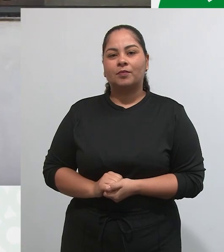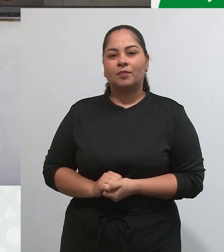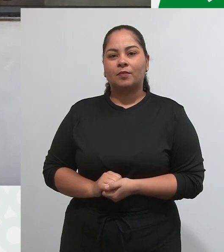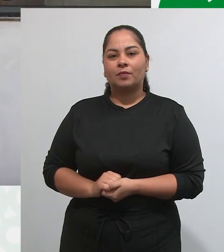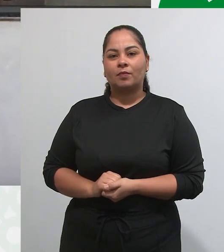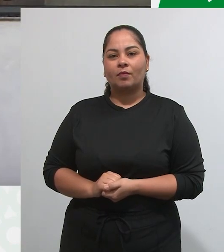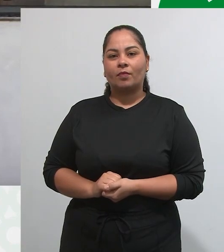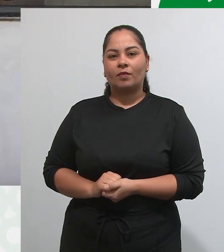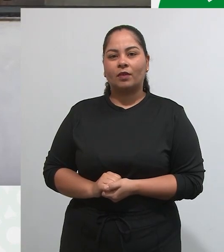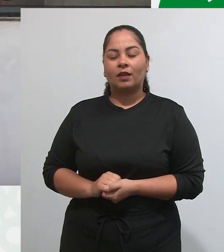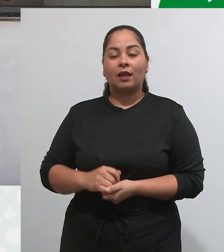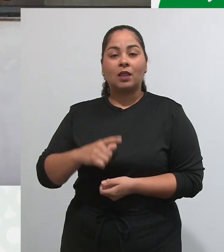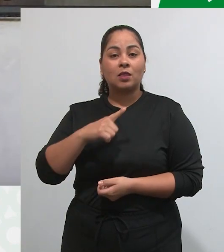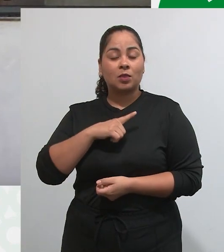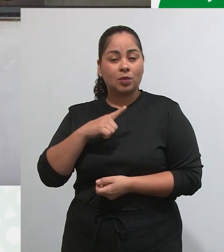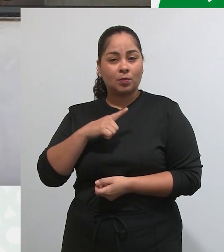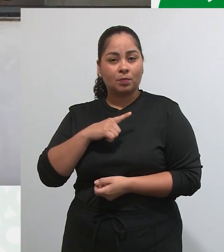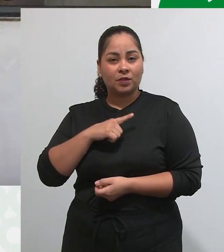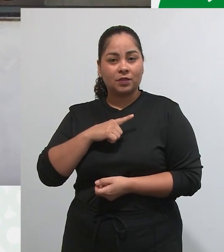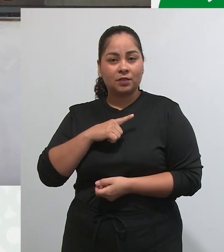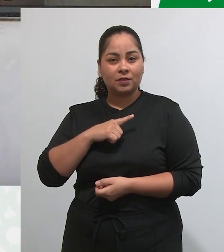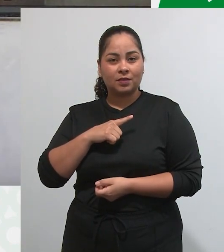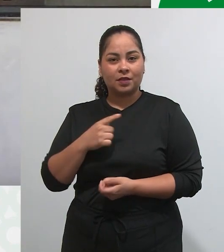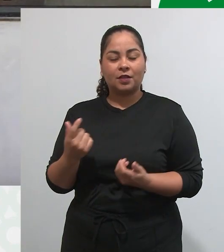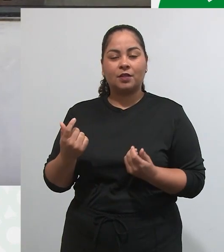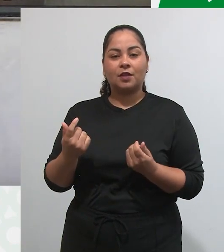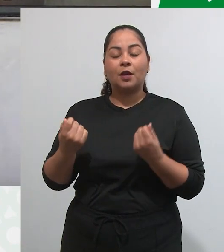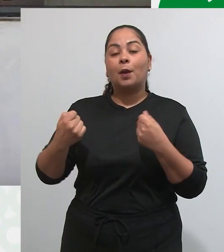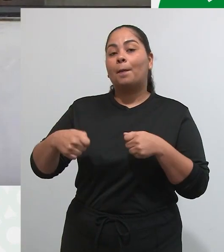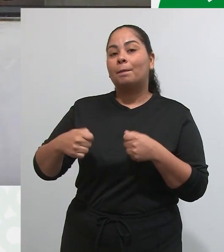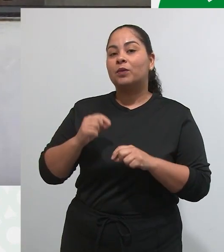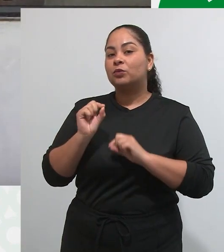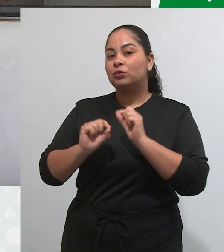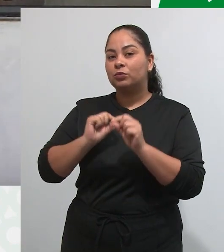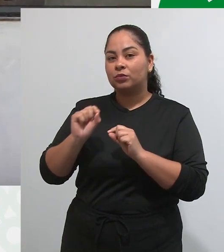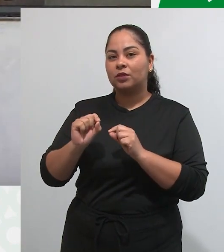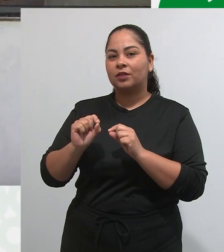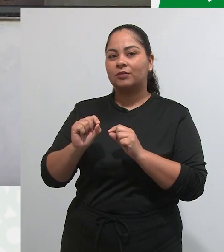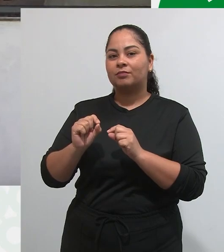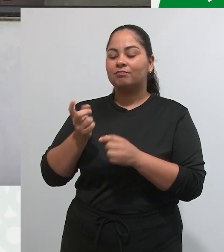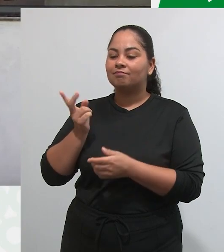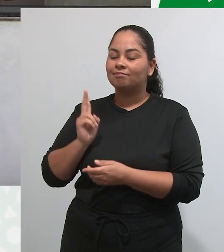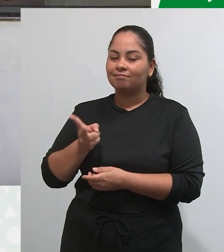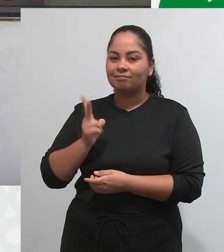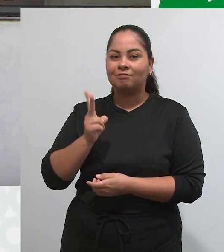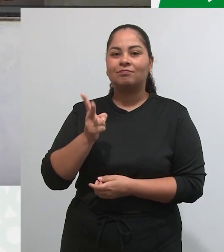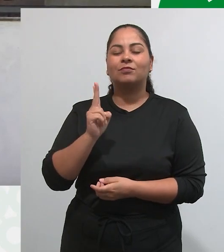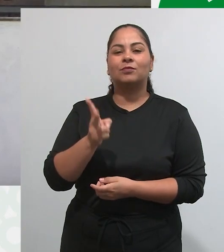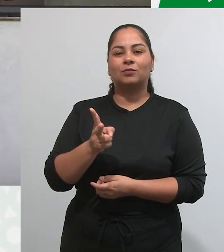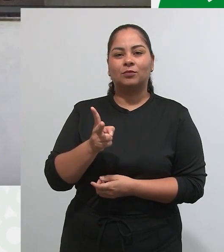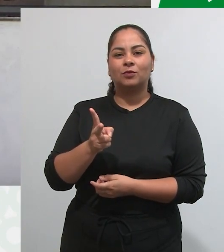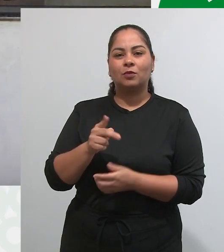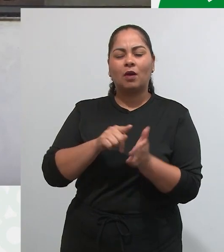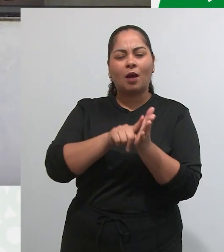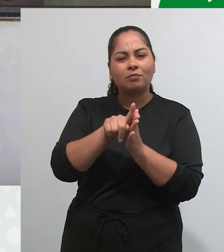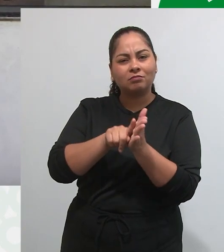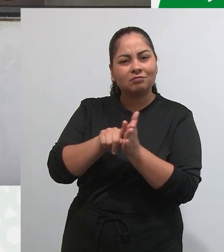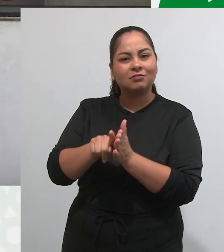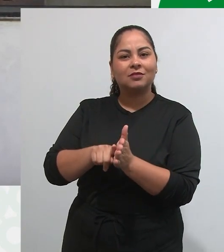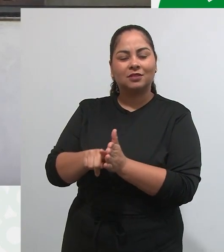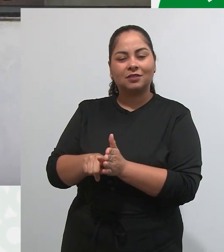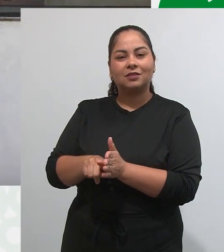é uma maravilha. Ela abre caminhos não só para quem já está, mas para quem está